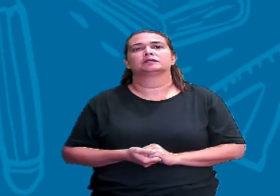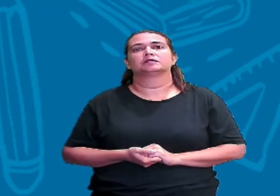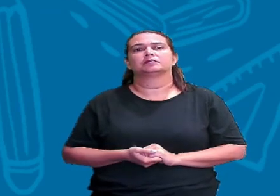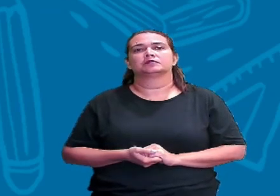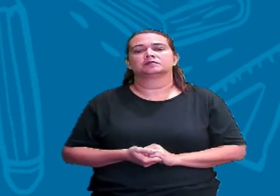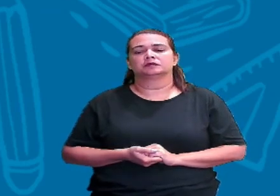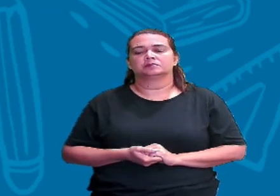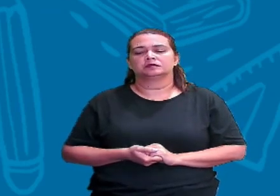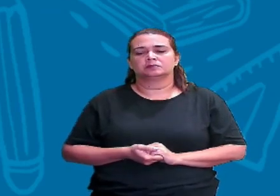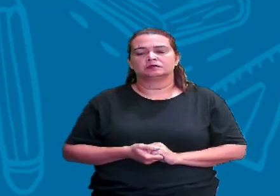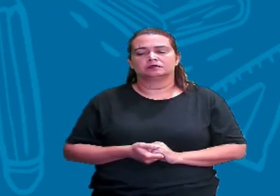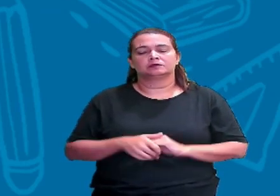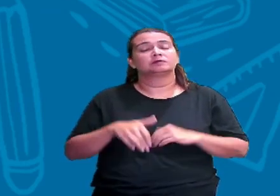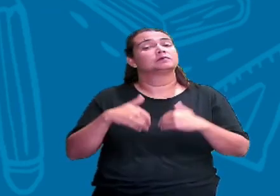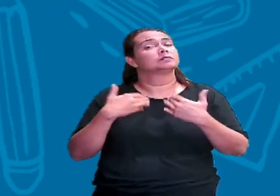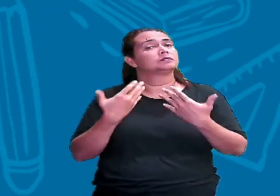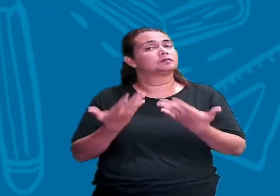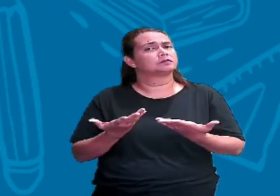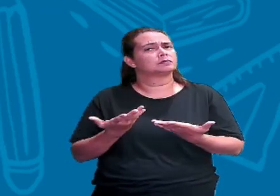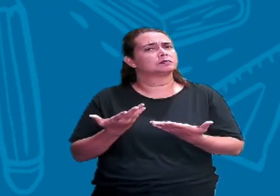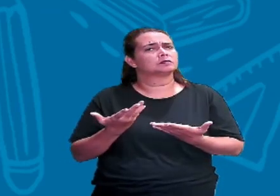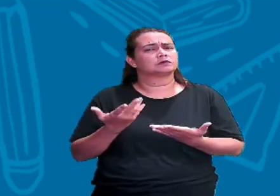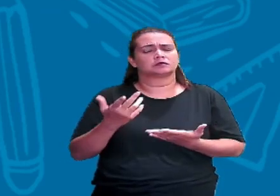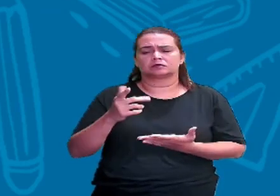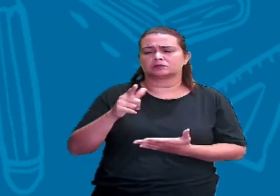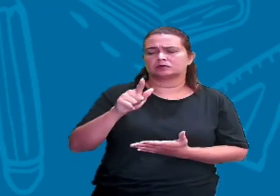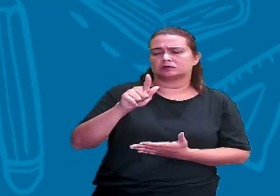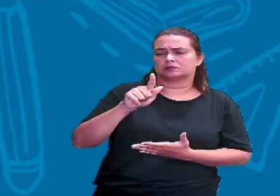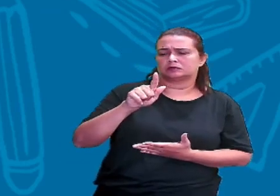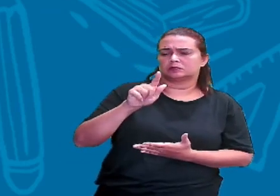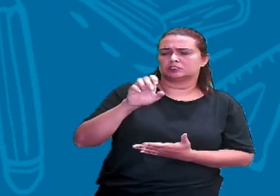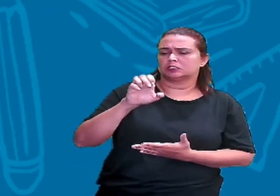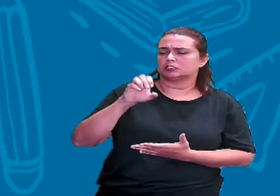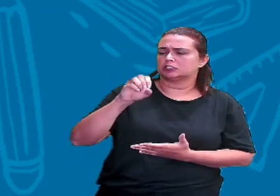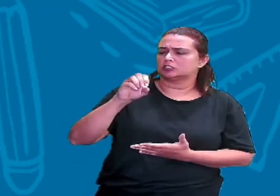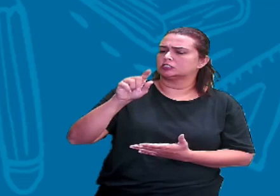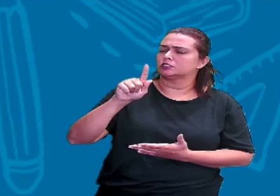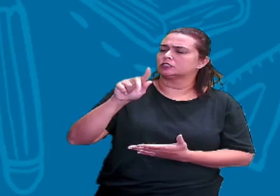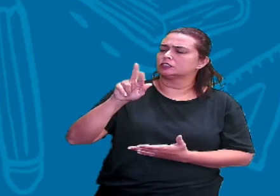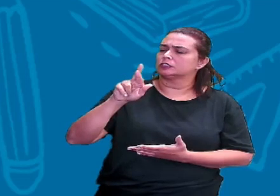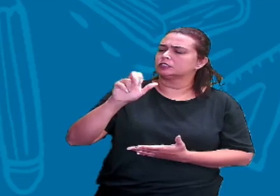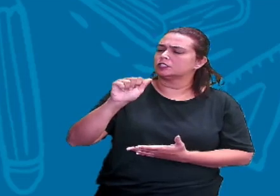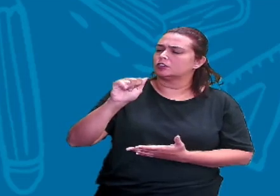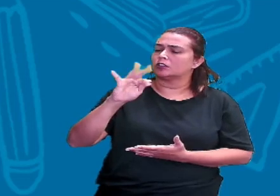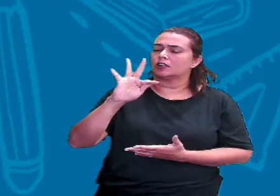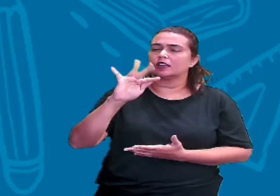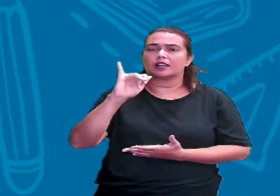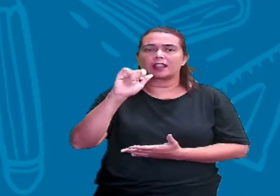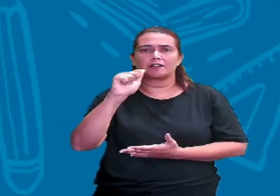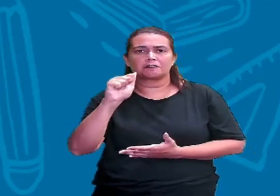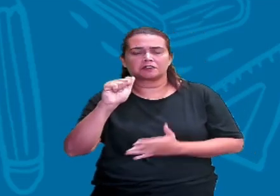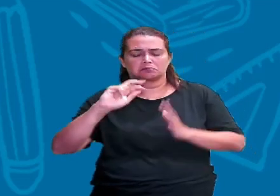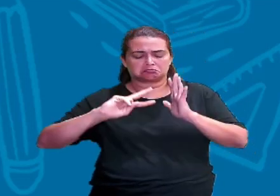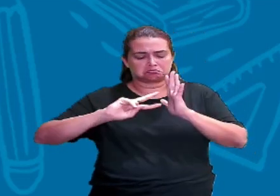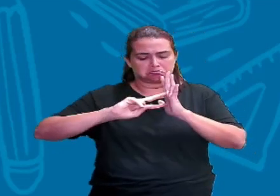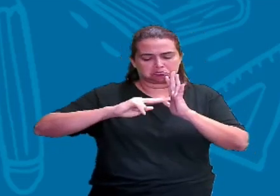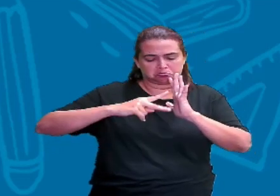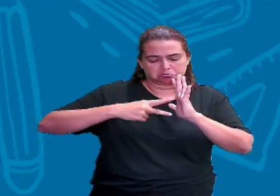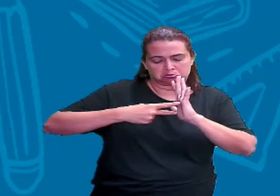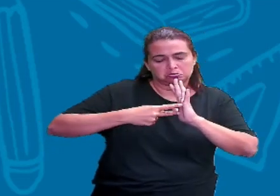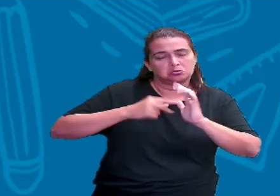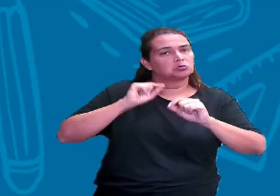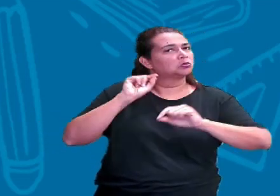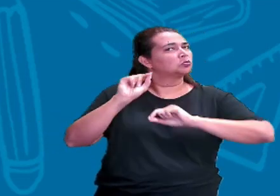Primeiro, vamos de revisão. E o que é geografia? A pergunta que não quer calar, né? Antes da gente começar a estudar